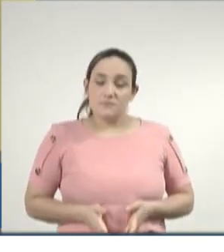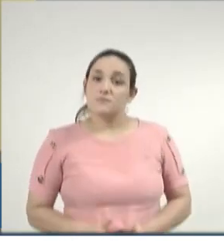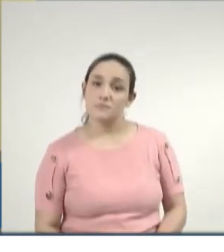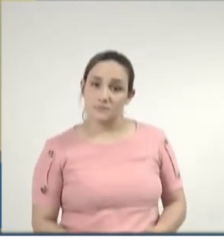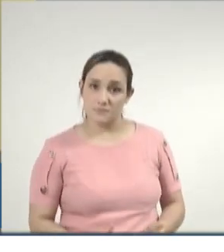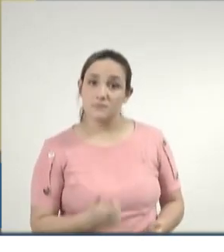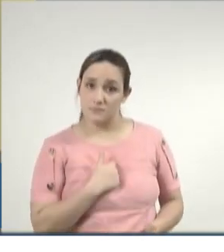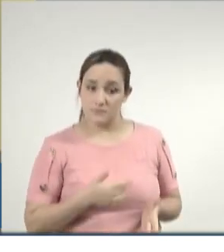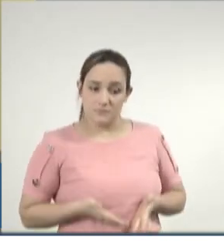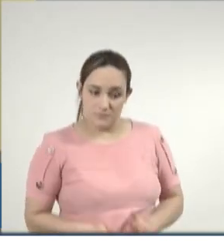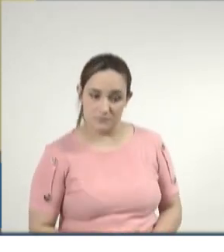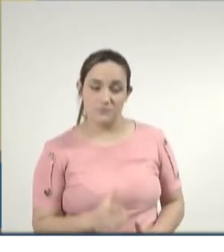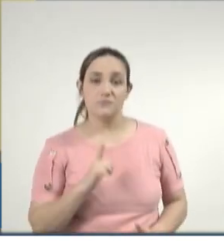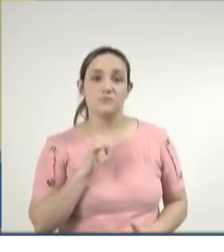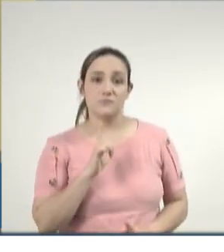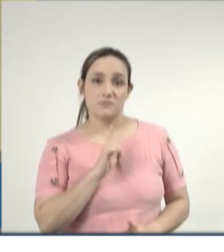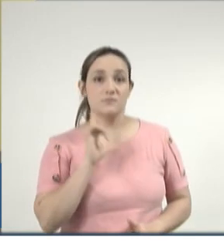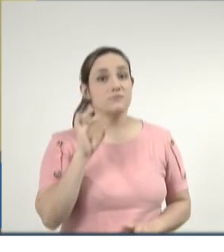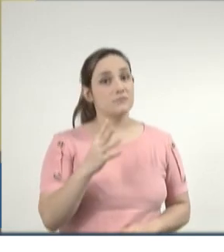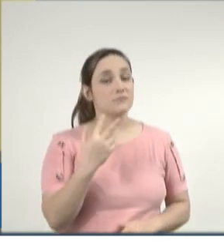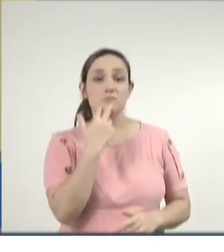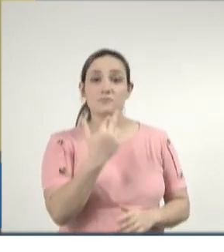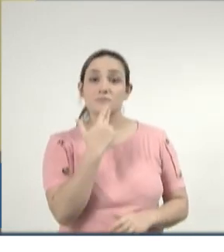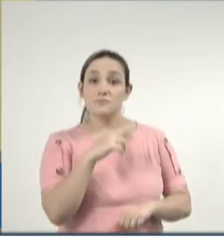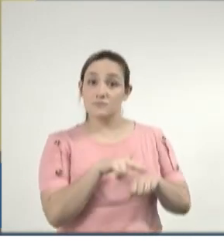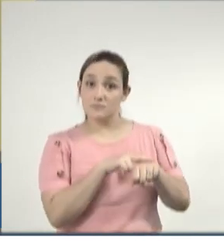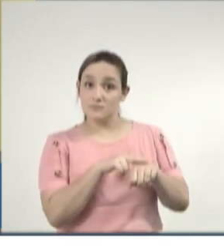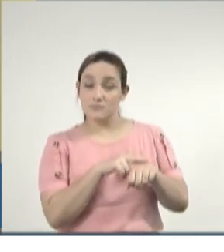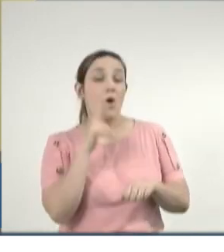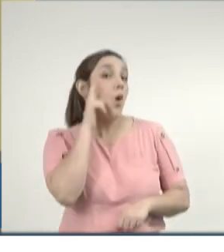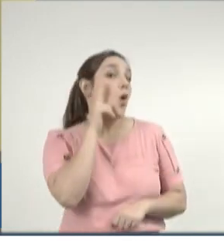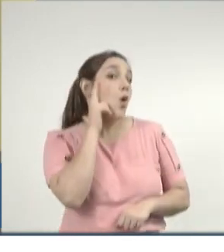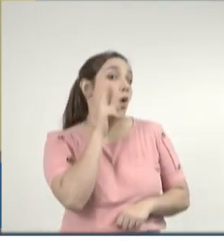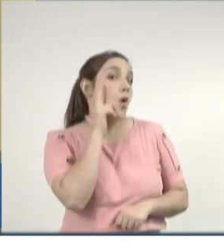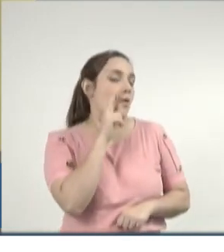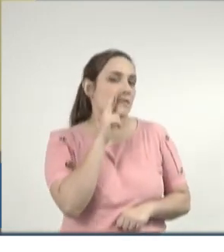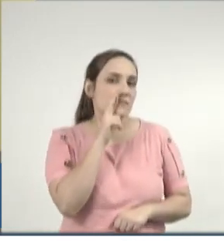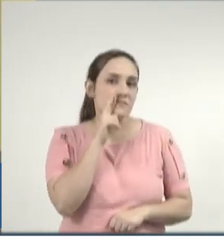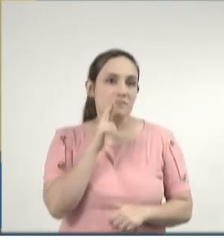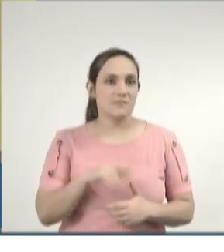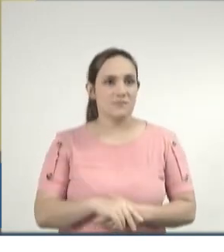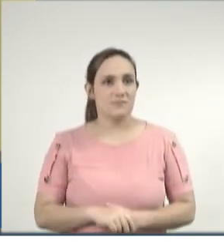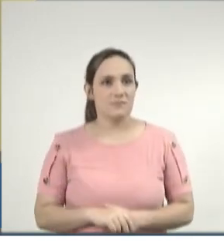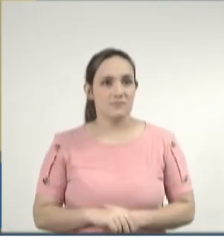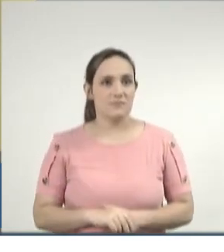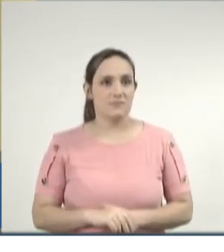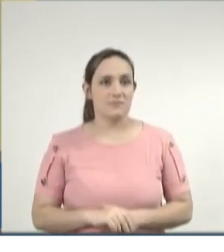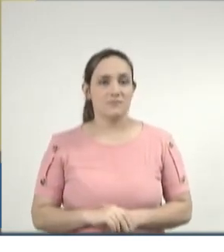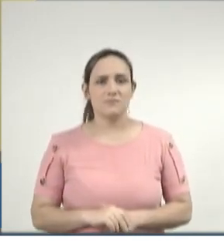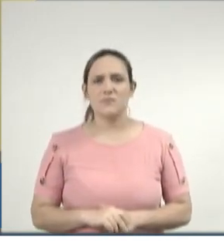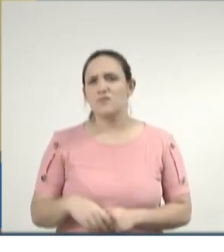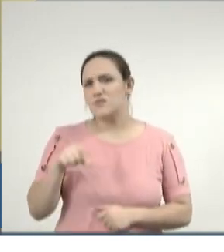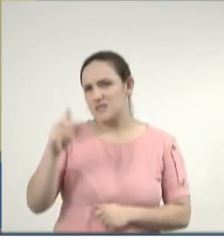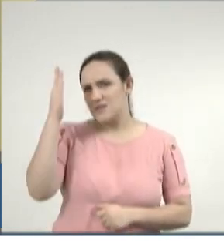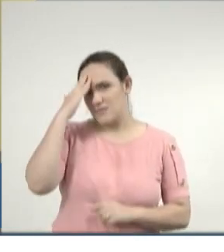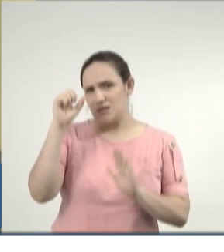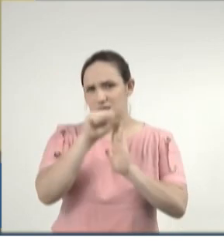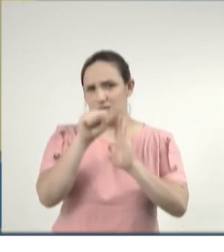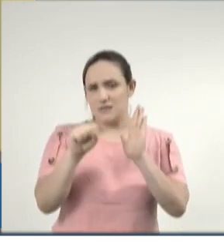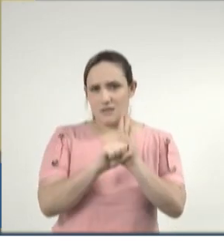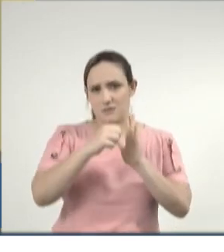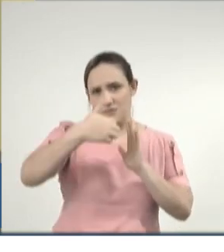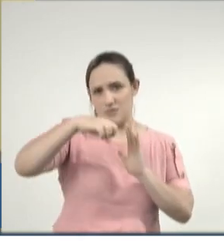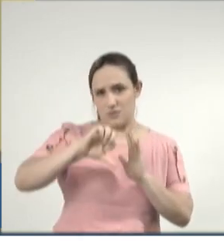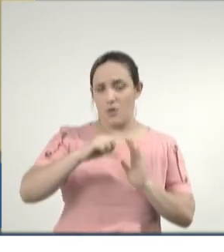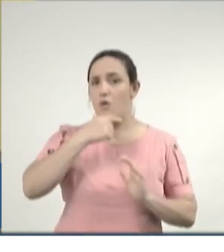ganhou azul. Vocês sabiam que no século XIX os homens usavam vermelho e rosa?